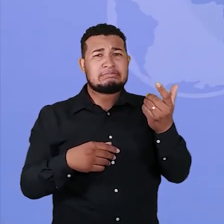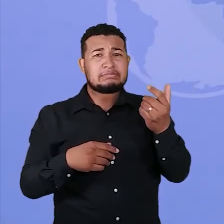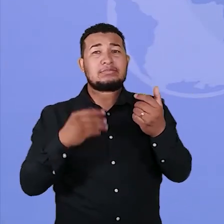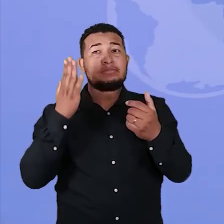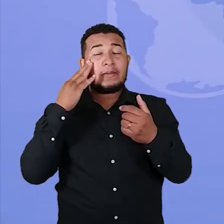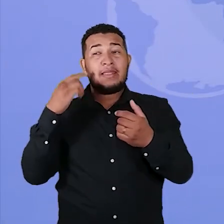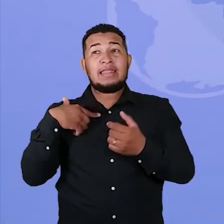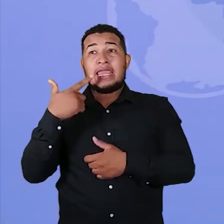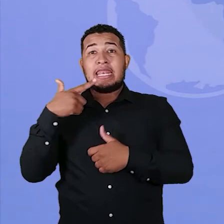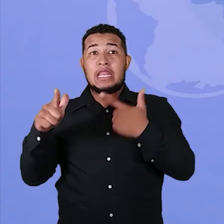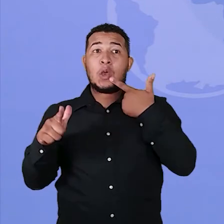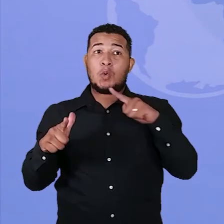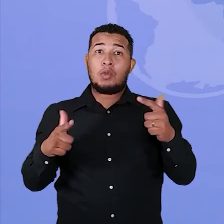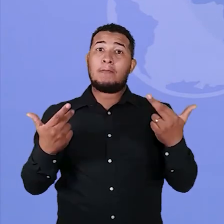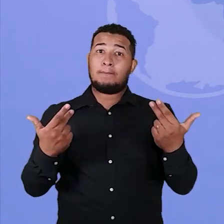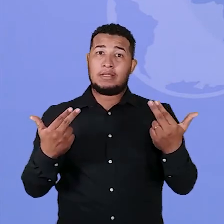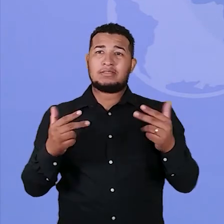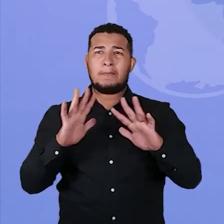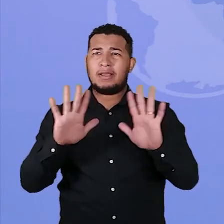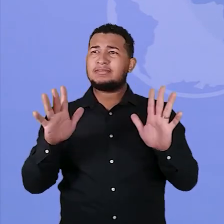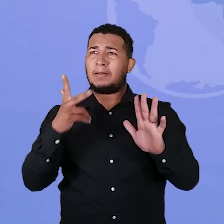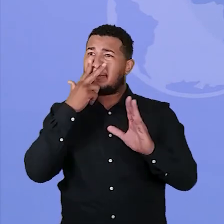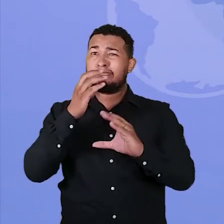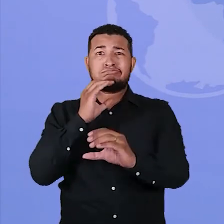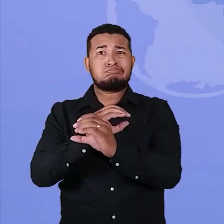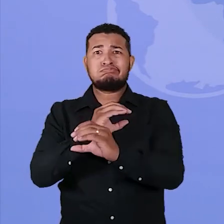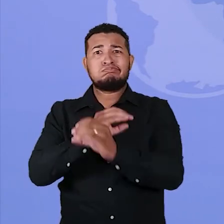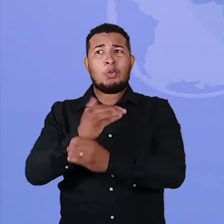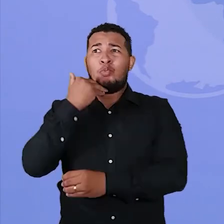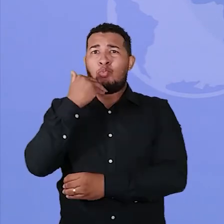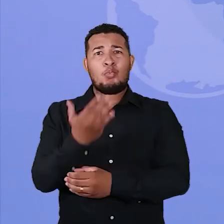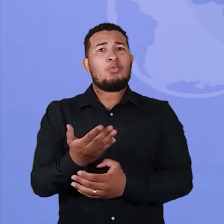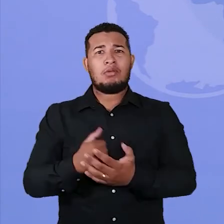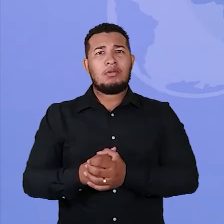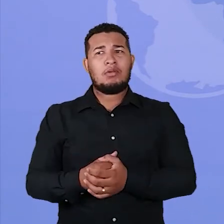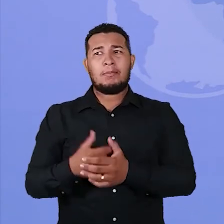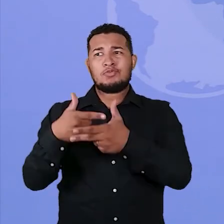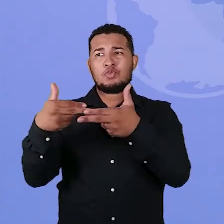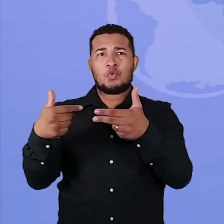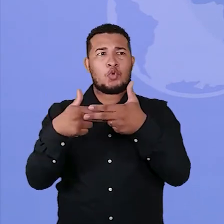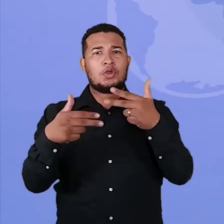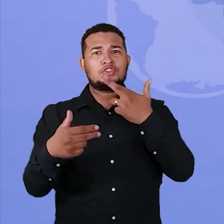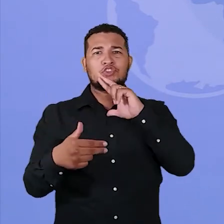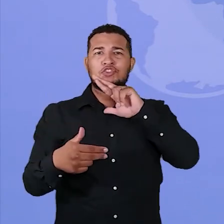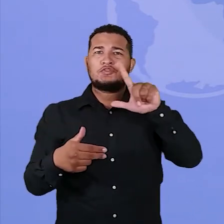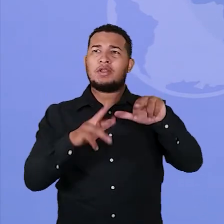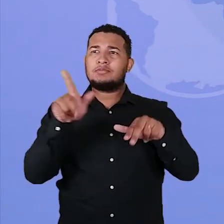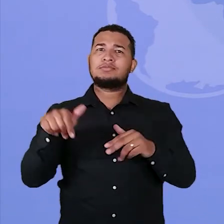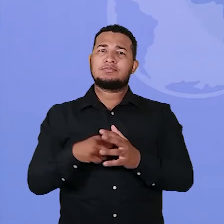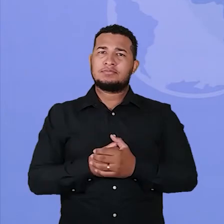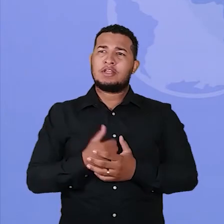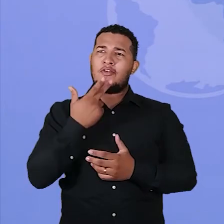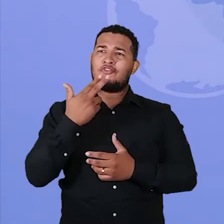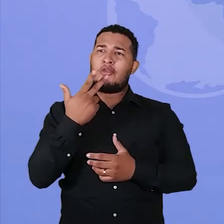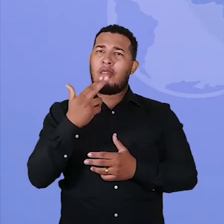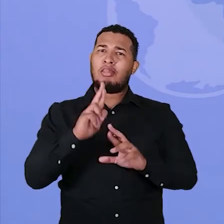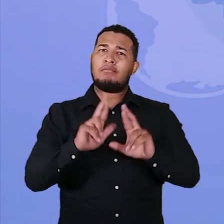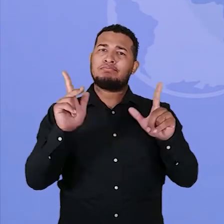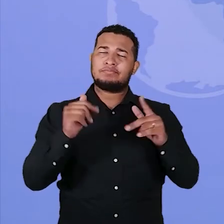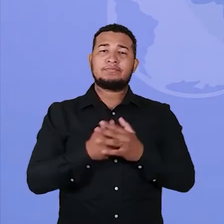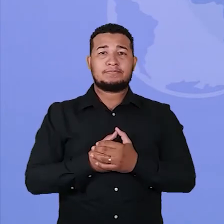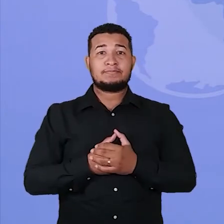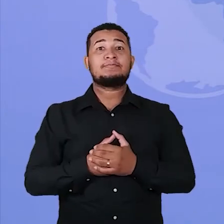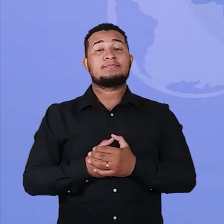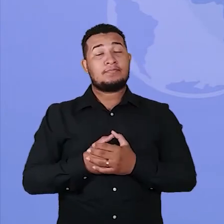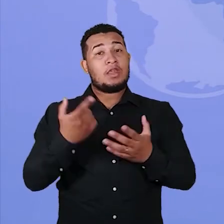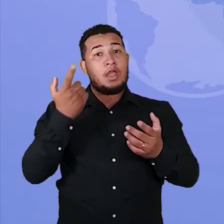fala, ó, embora a gente está com o mesmo idioma, parece que a gente não fala a mesma língua, parece que a gente fala de coisas diferentes. Então, ok, analisamos a